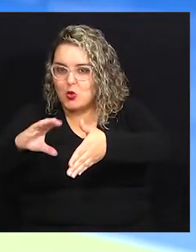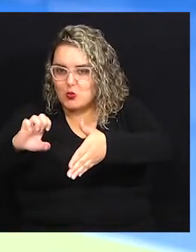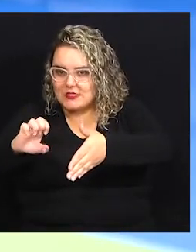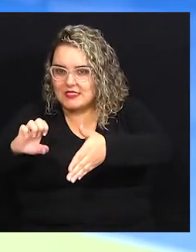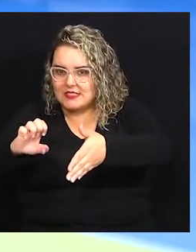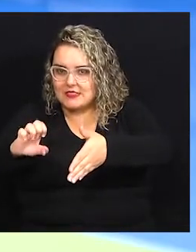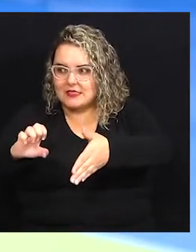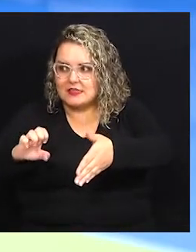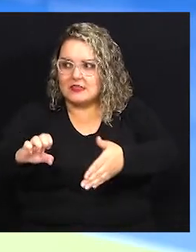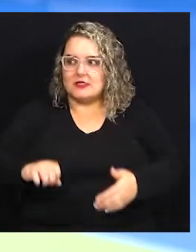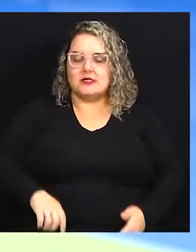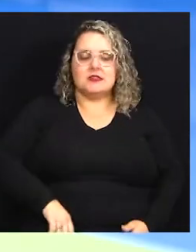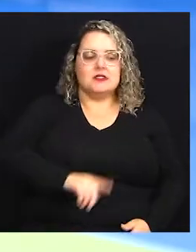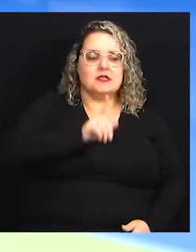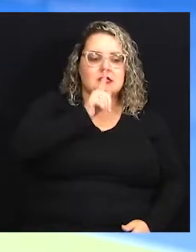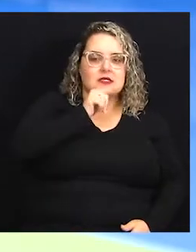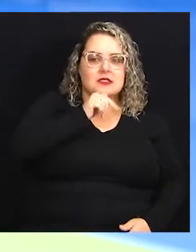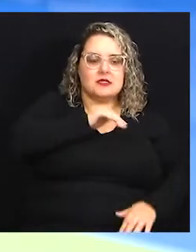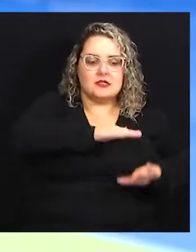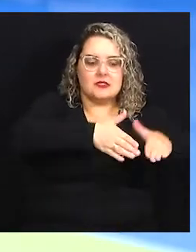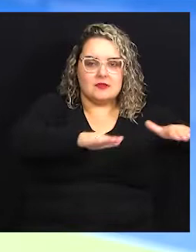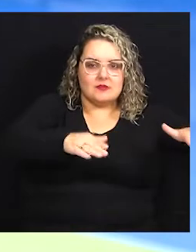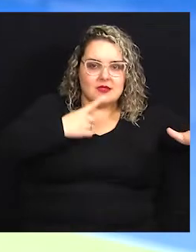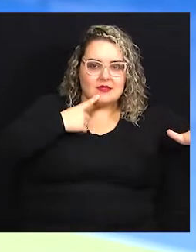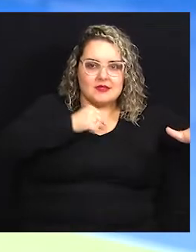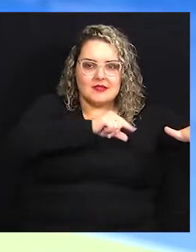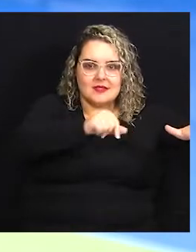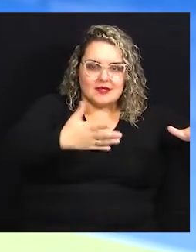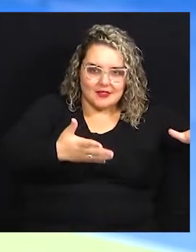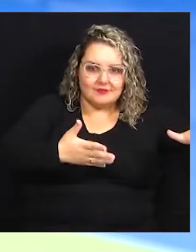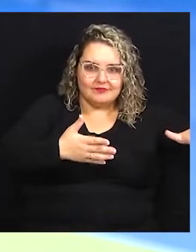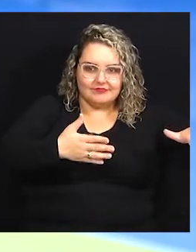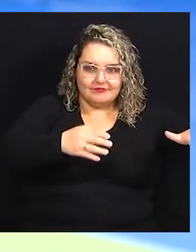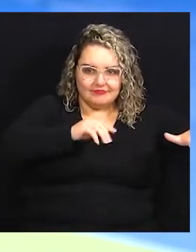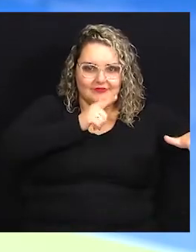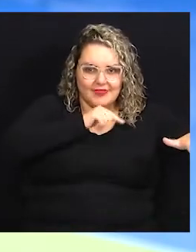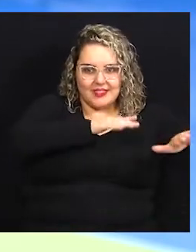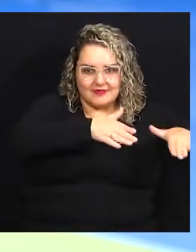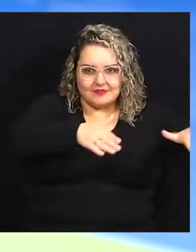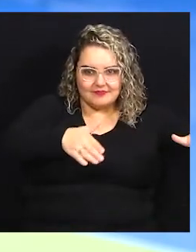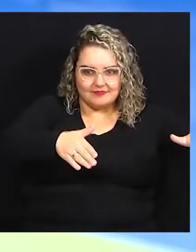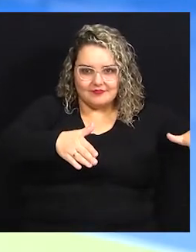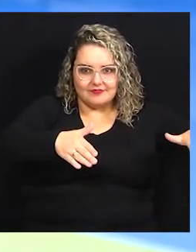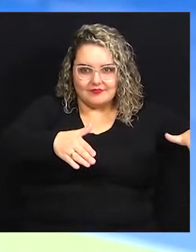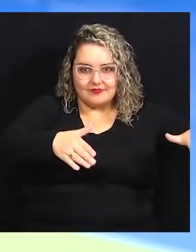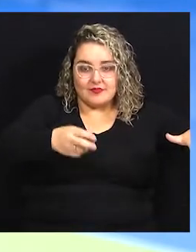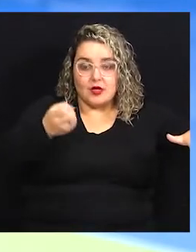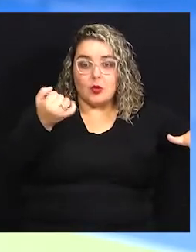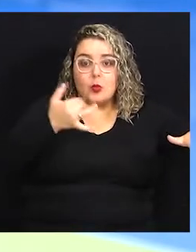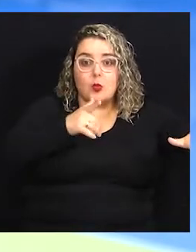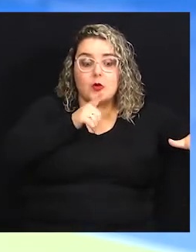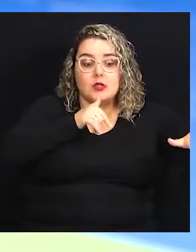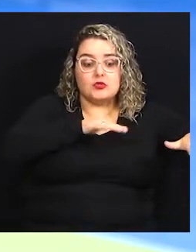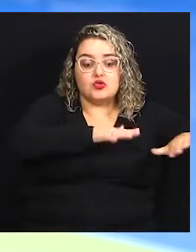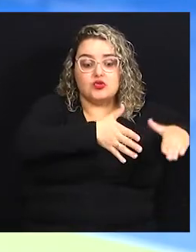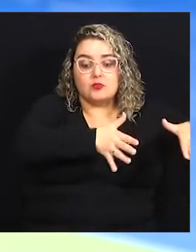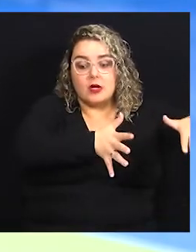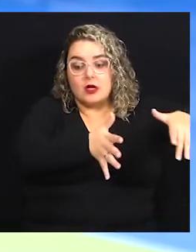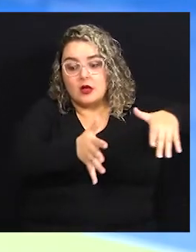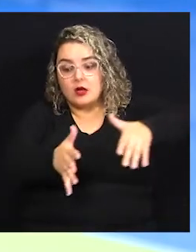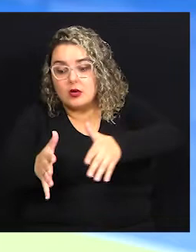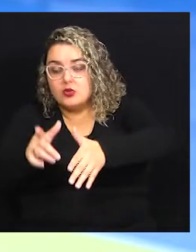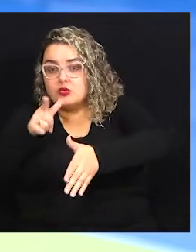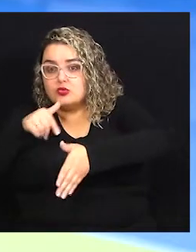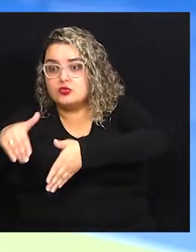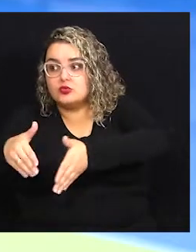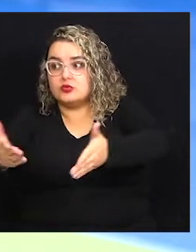doce? Essa pessoa que criou esse ser, isso aqui, já sabia que todos os detritos iriam cair no mar. Se o mar fosse